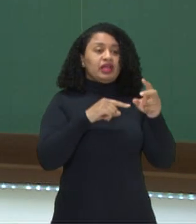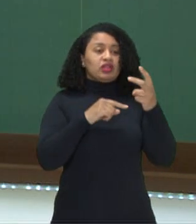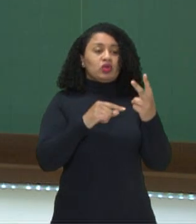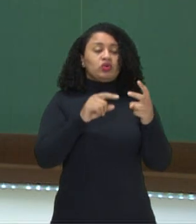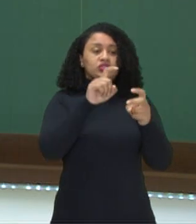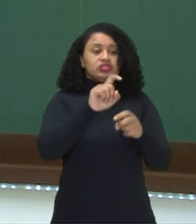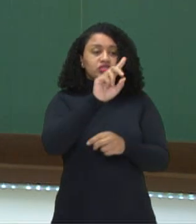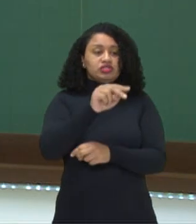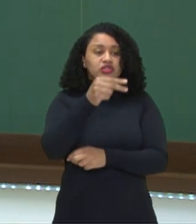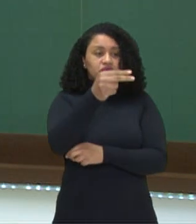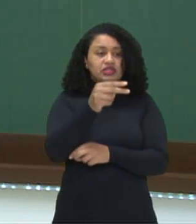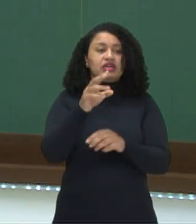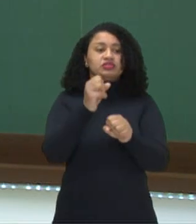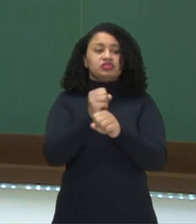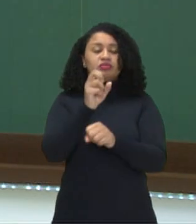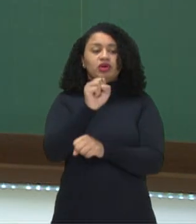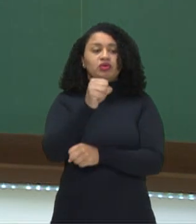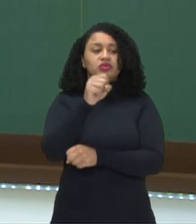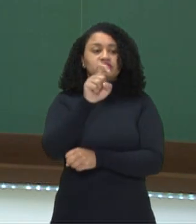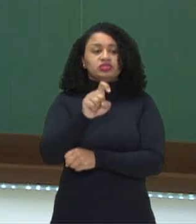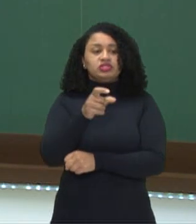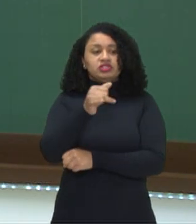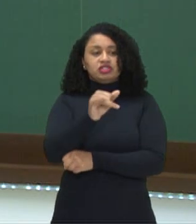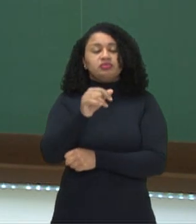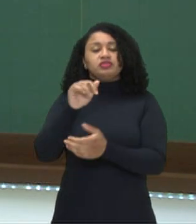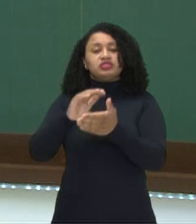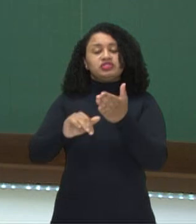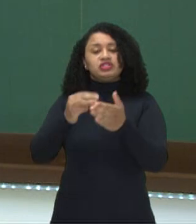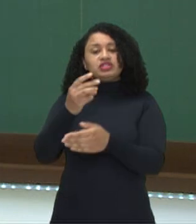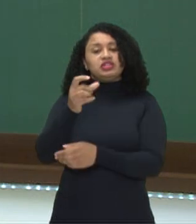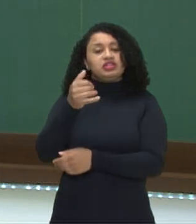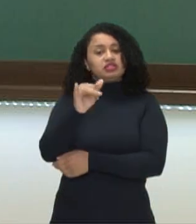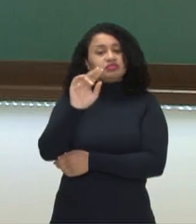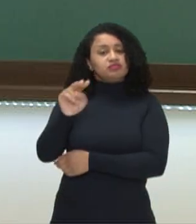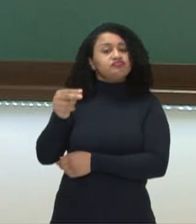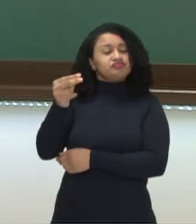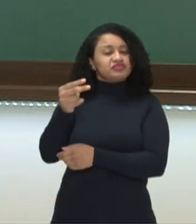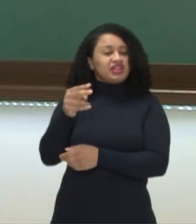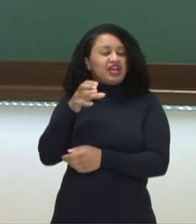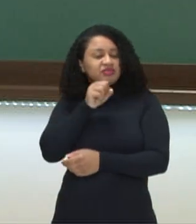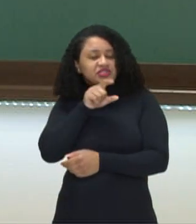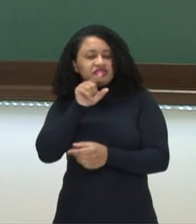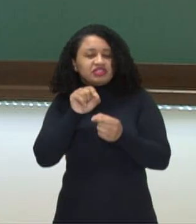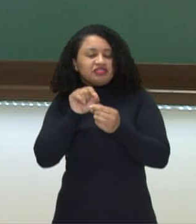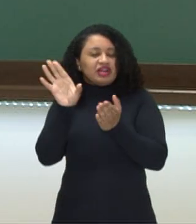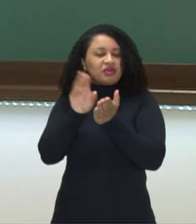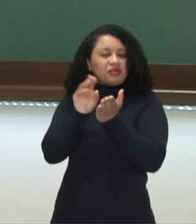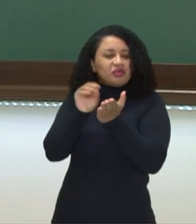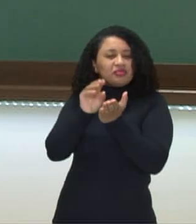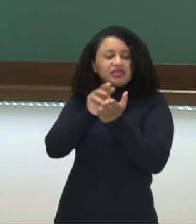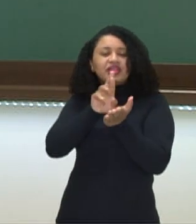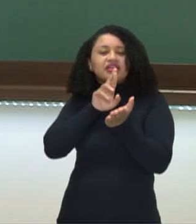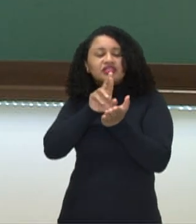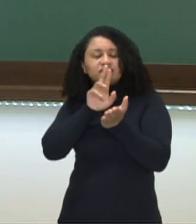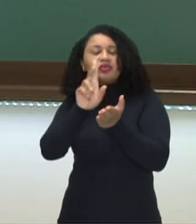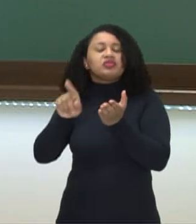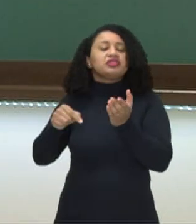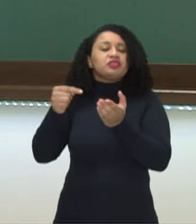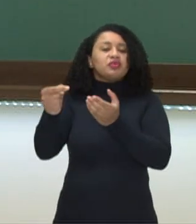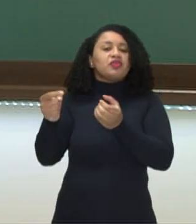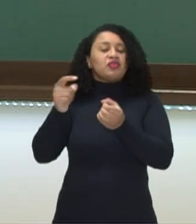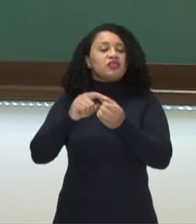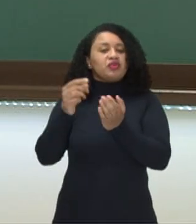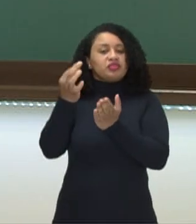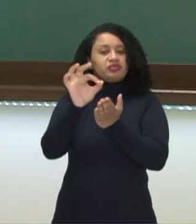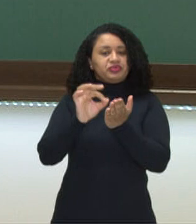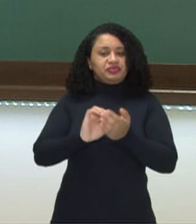quadrado mais 8xy menos 3y ao quadrado. Rapidinho aí, copia no seu caderno e resolve que